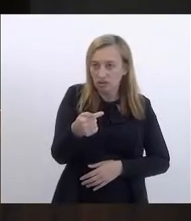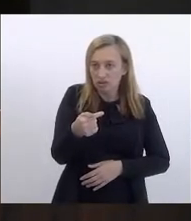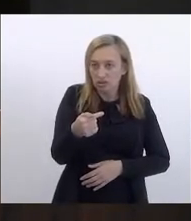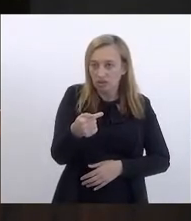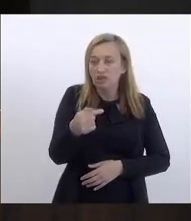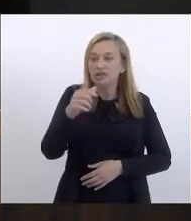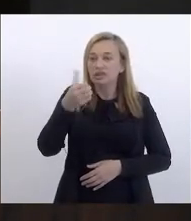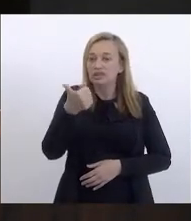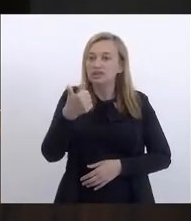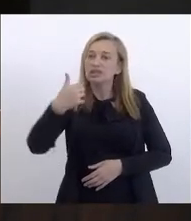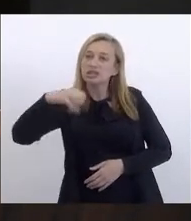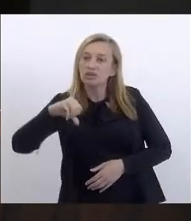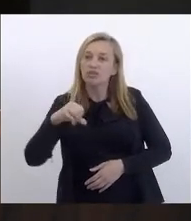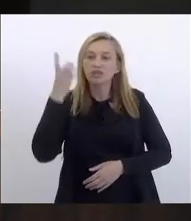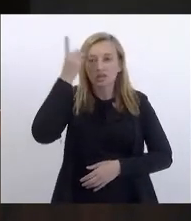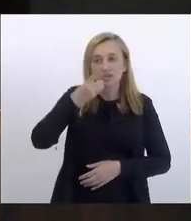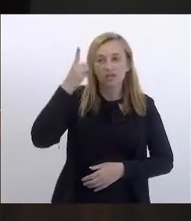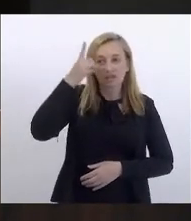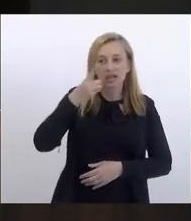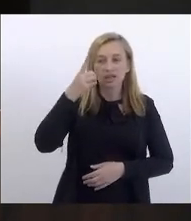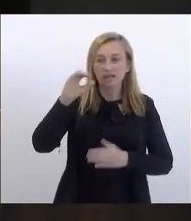19 de autoria do deputado subtenente Bernardo